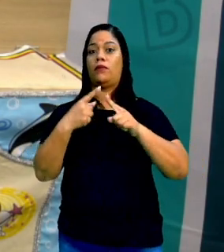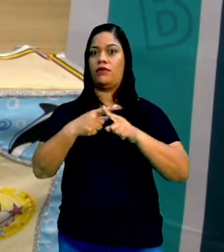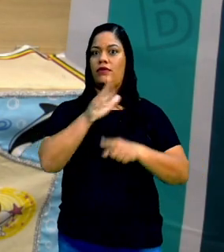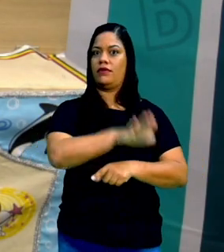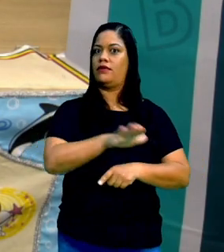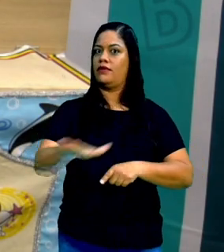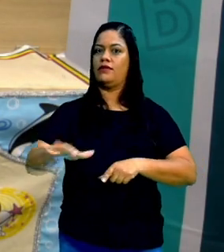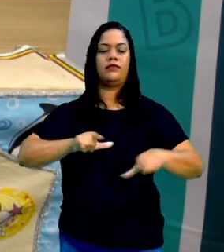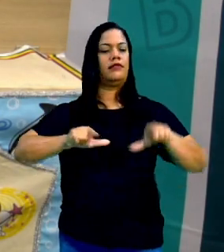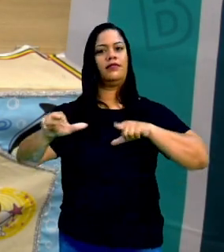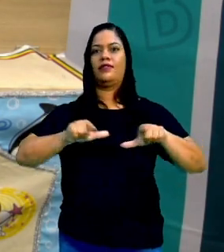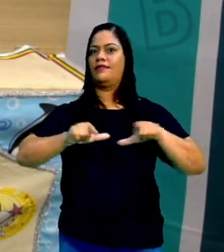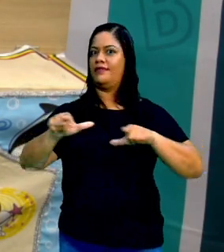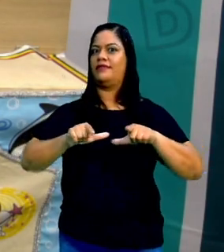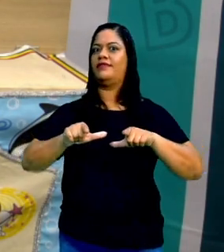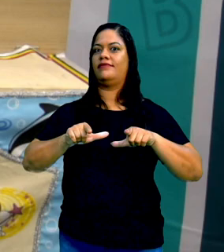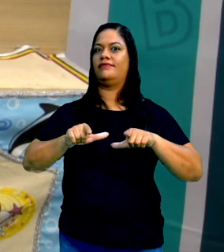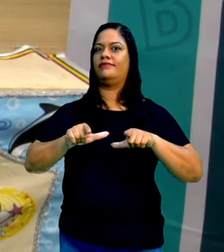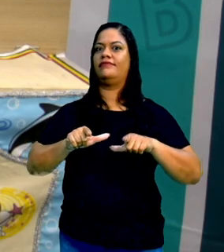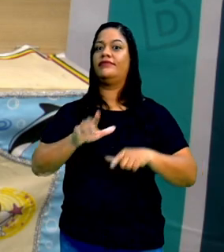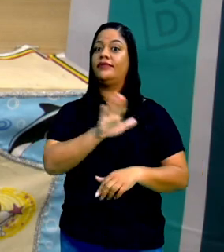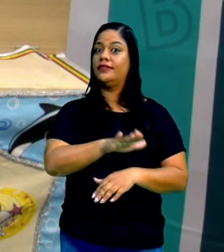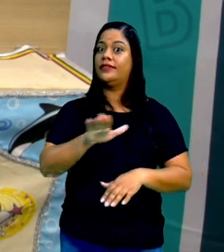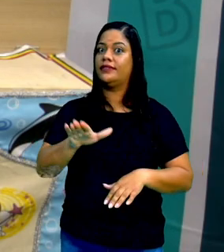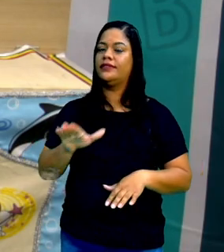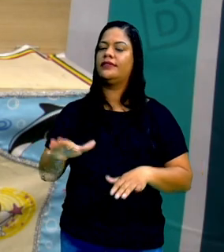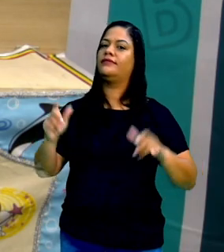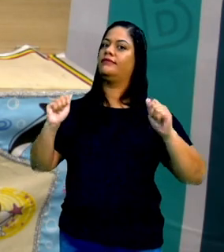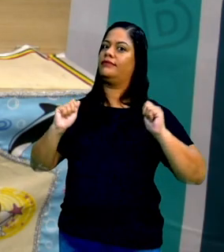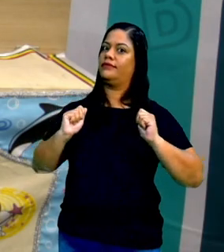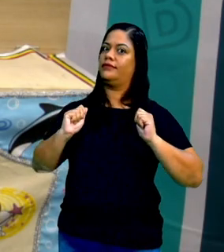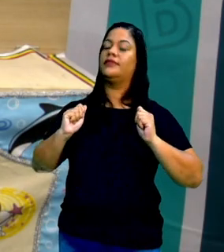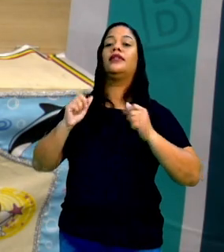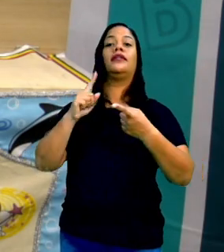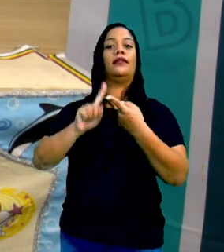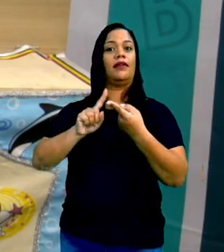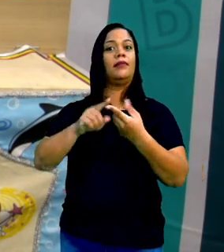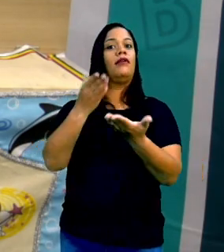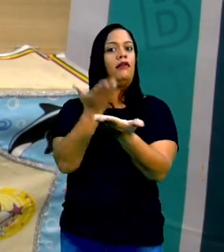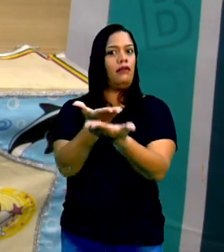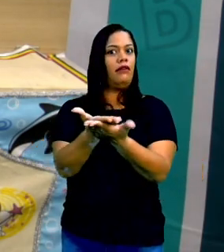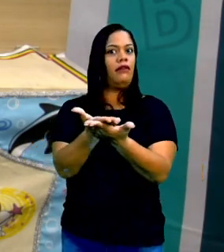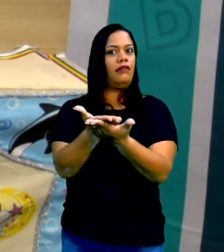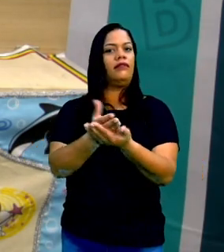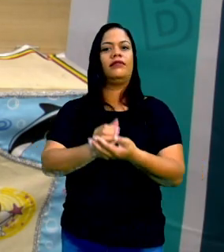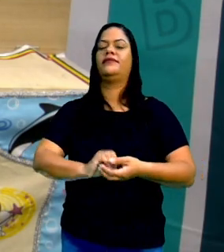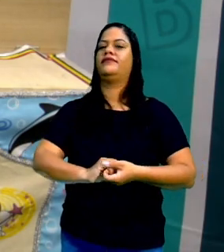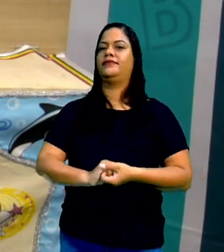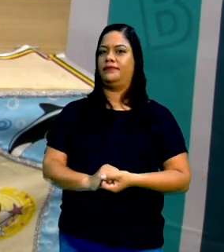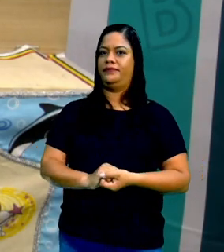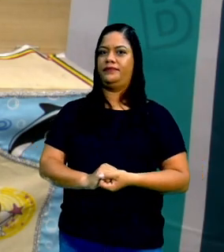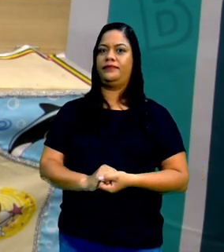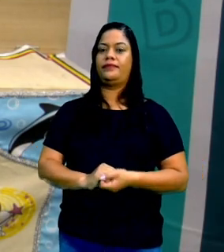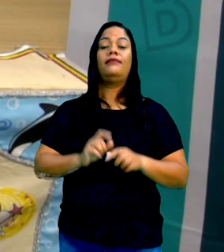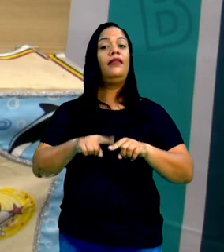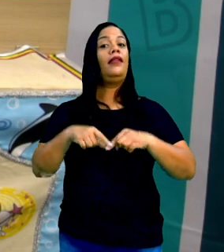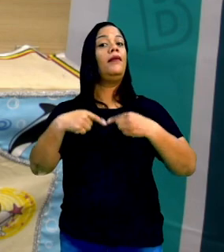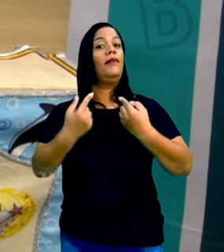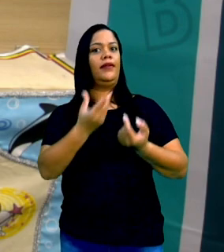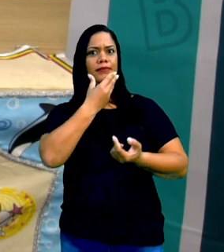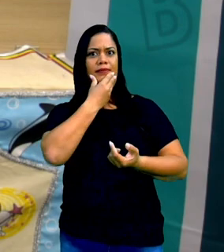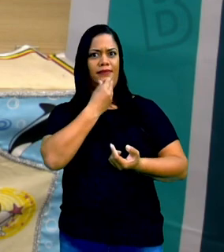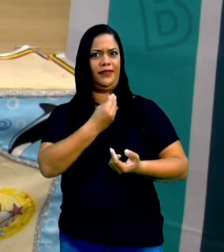não trabalha, criança tem que descansar. E estudar, não é isso? Pronto. Mas aí